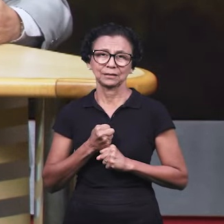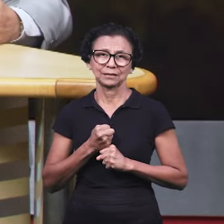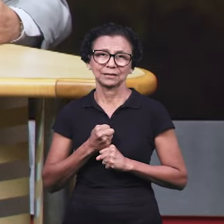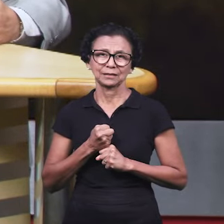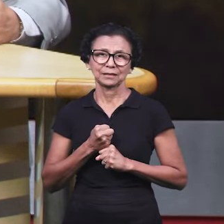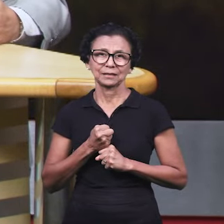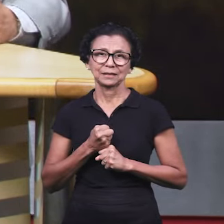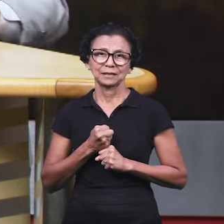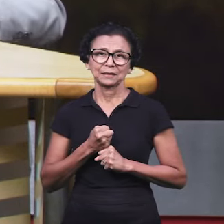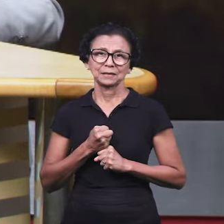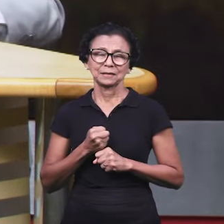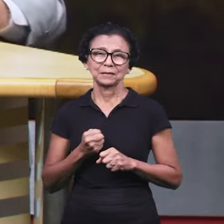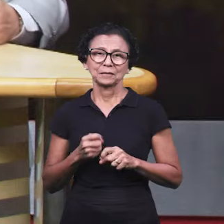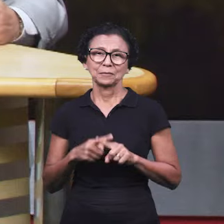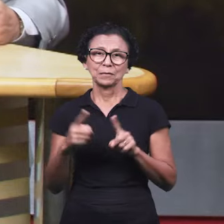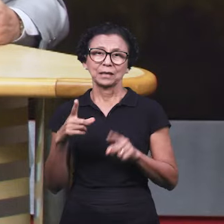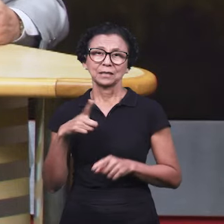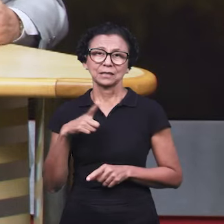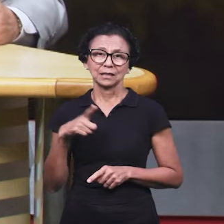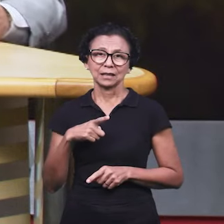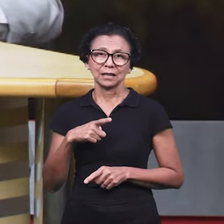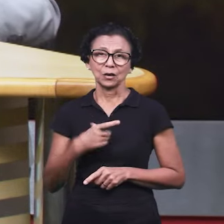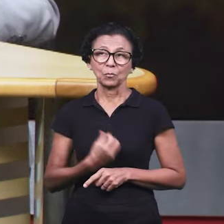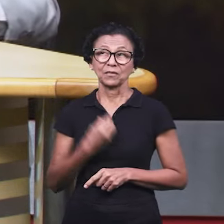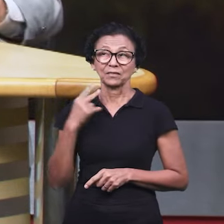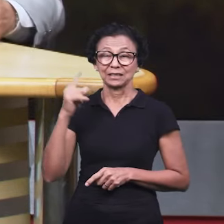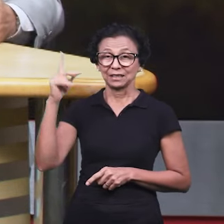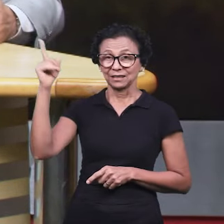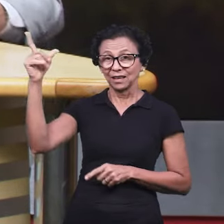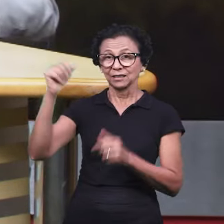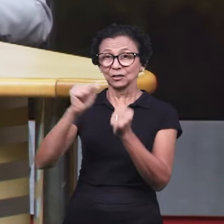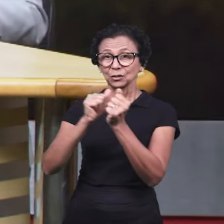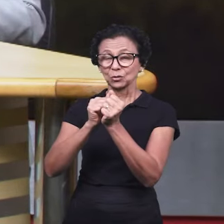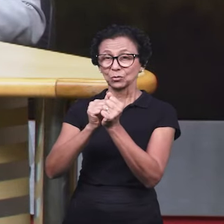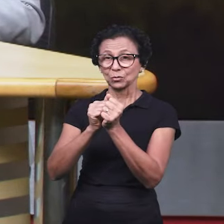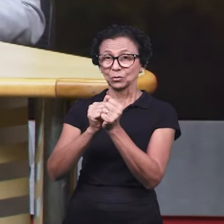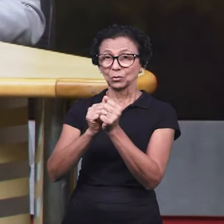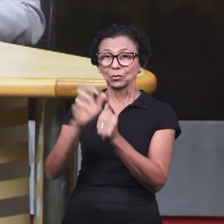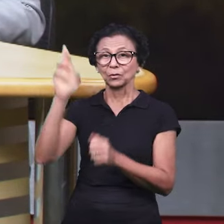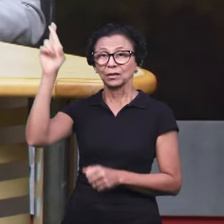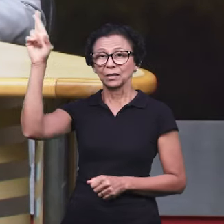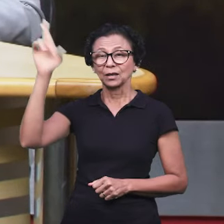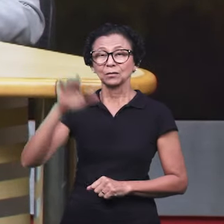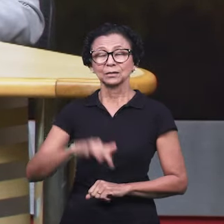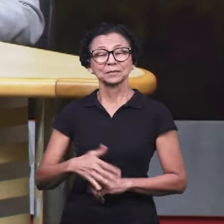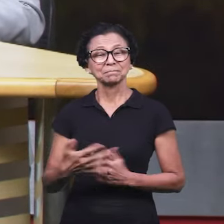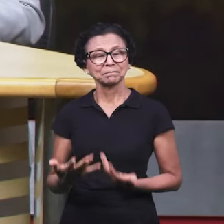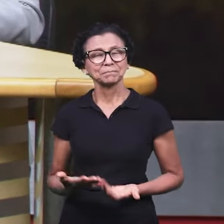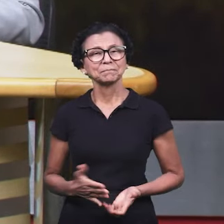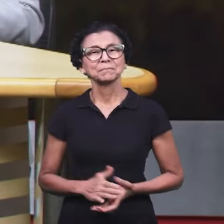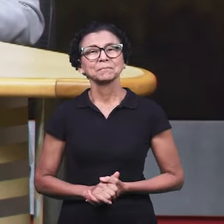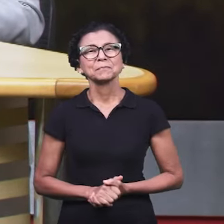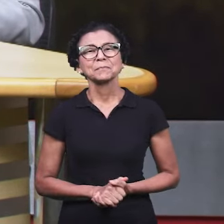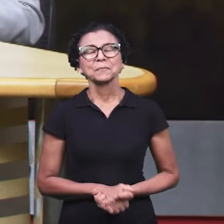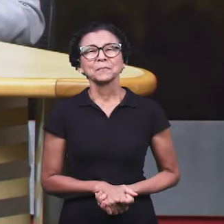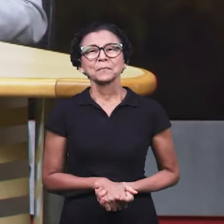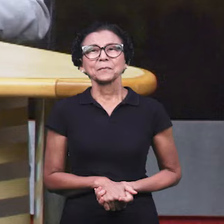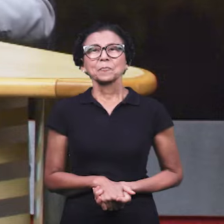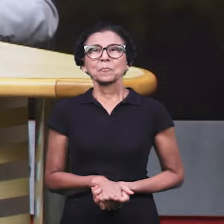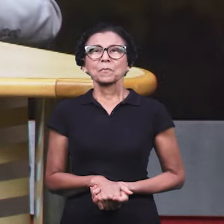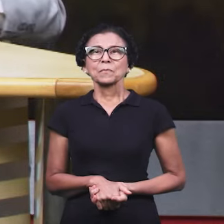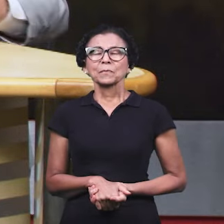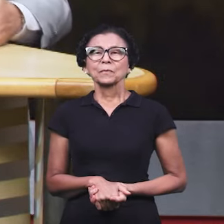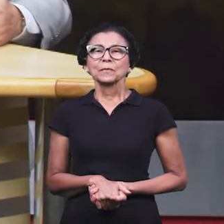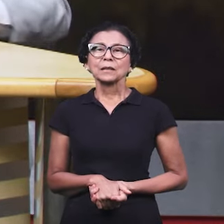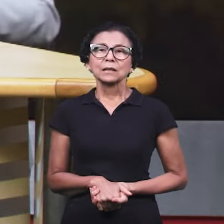vida eterna nós já estaríamos no lucro vida eterna com Deus estaríamos no lucro só que o nosso Deus é tão maravilhoso que